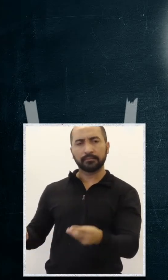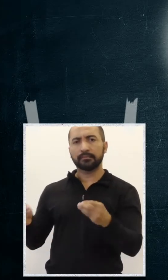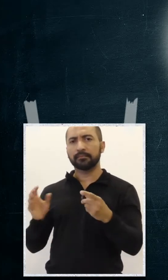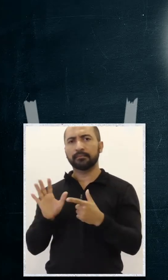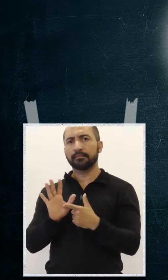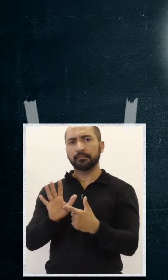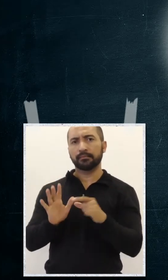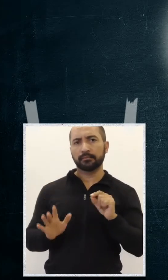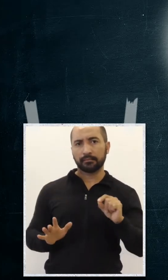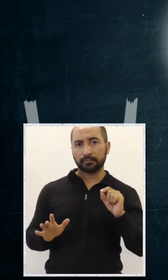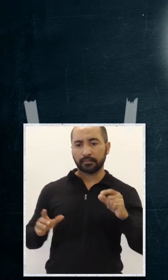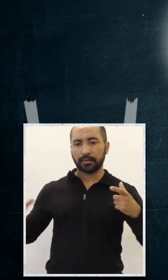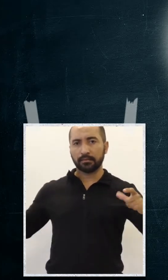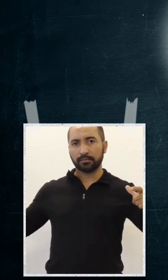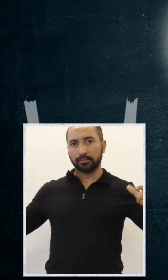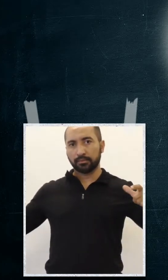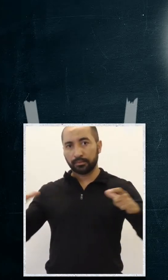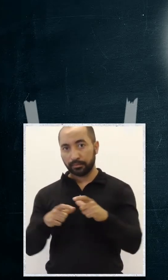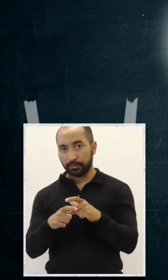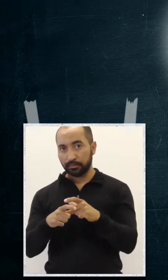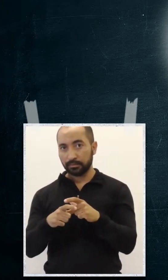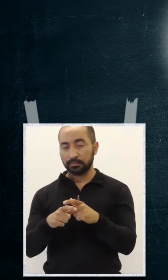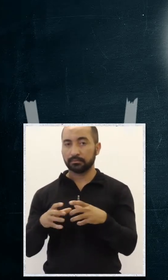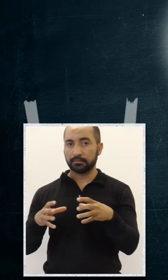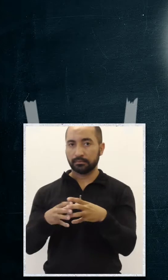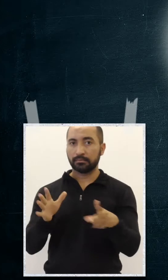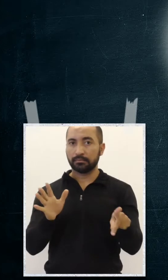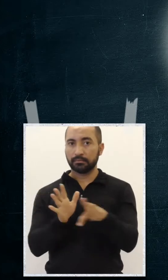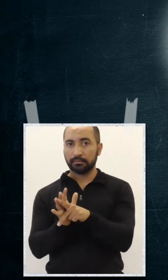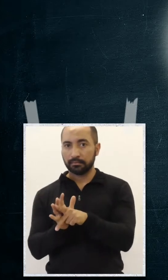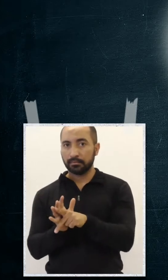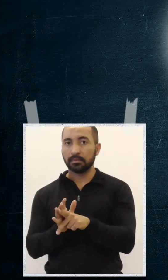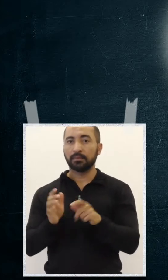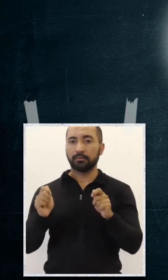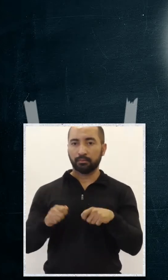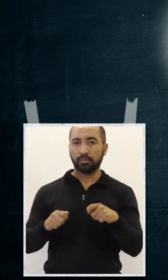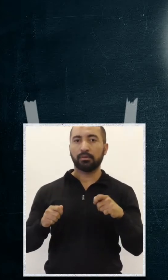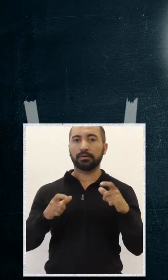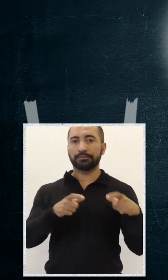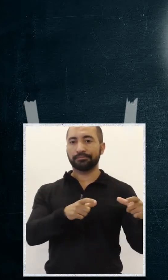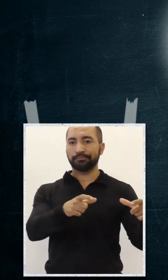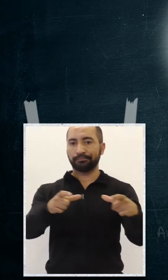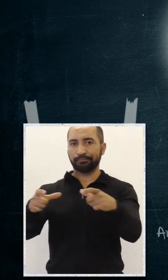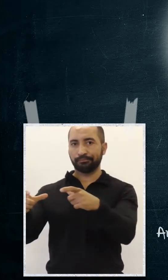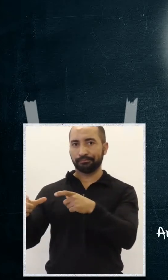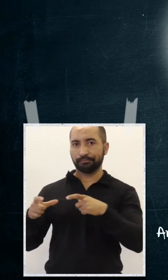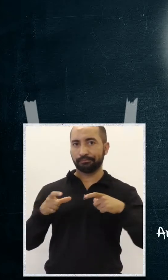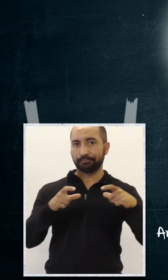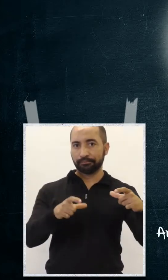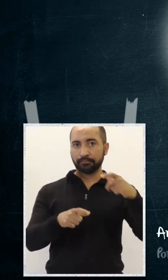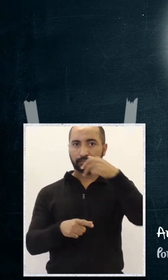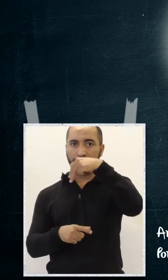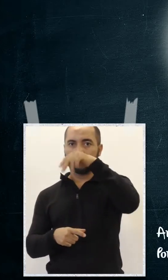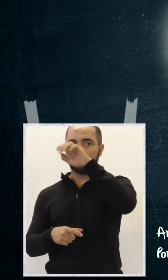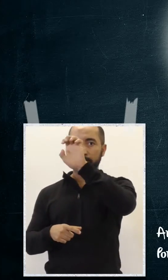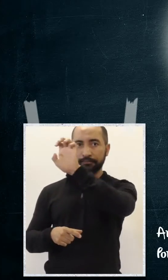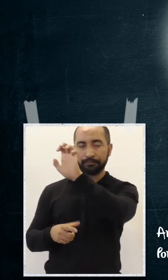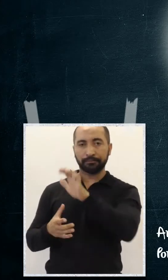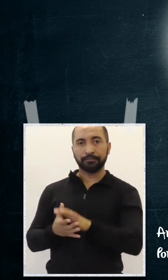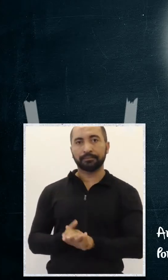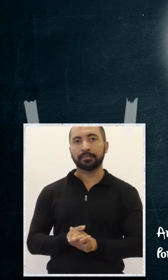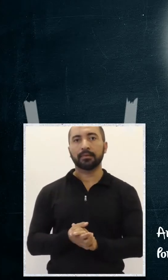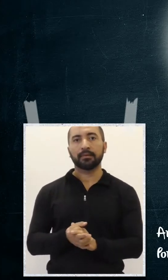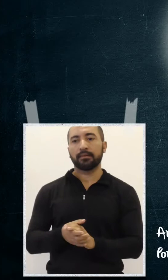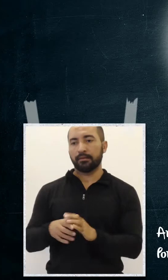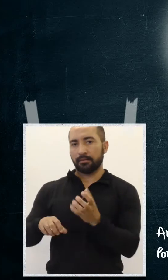em andamento desta espécie, com a possibilidade de estar ocorrendo nos ambientes recifais de todo o Nordeste brasileiro. No que diz respeito aos recifes de Areia Vermelha,